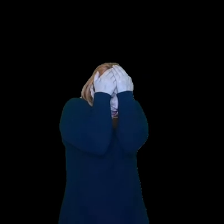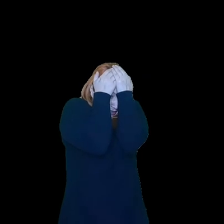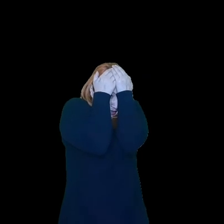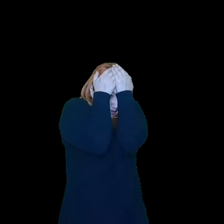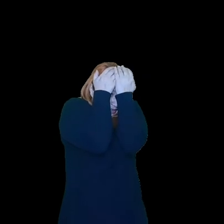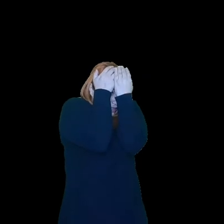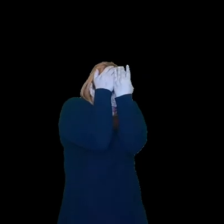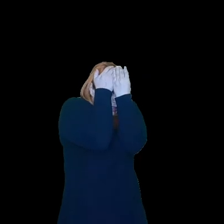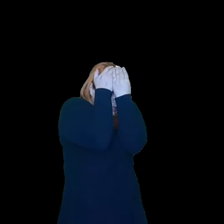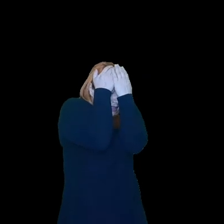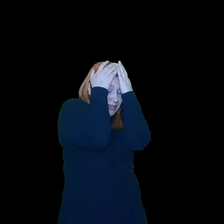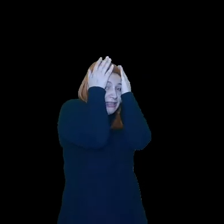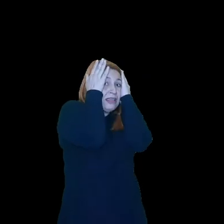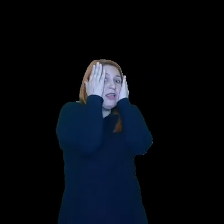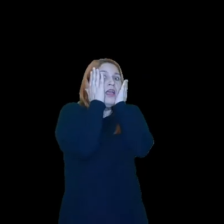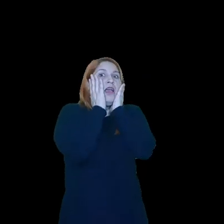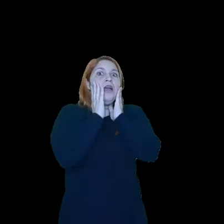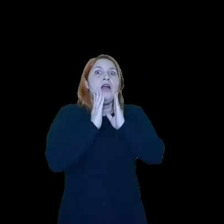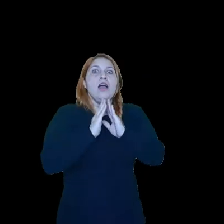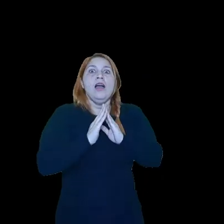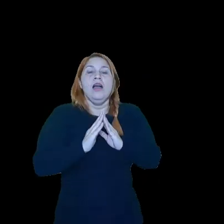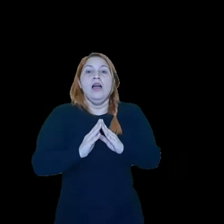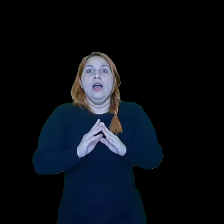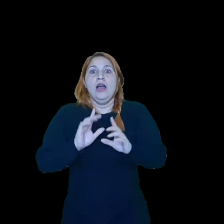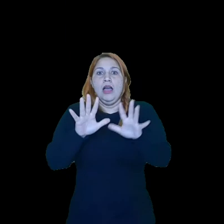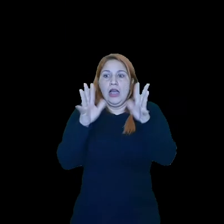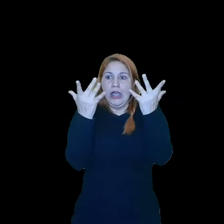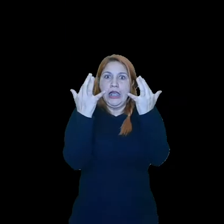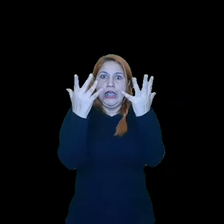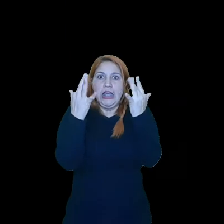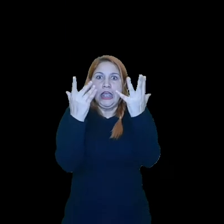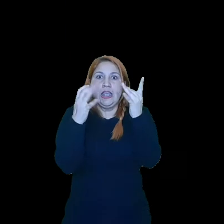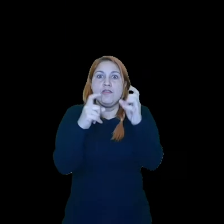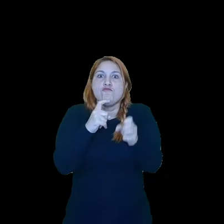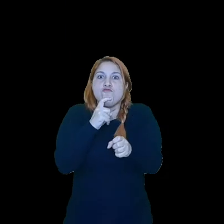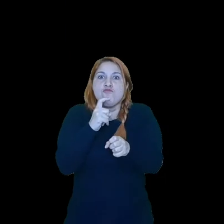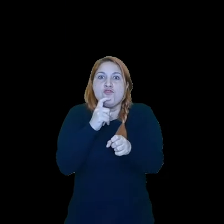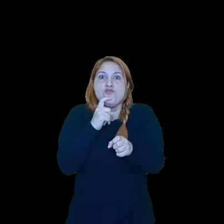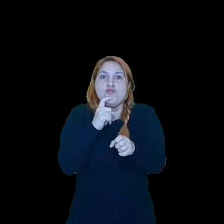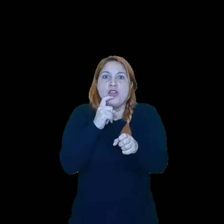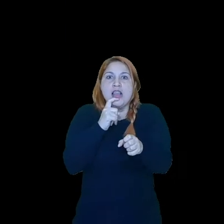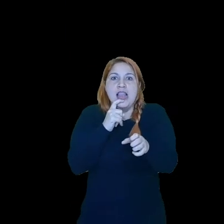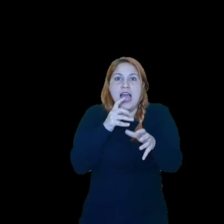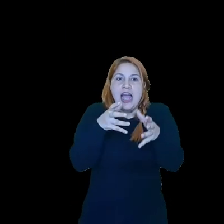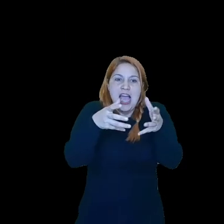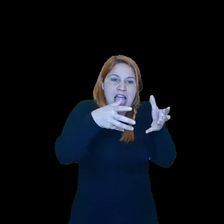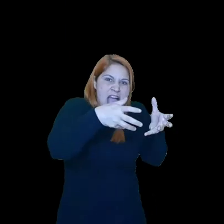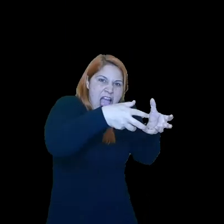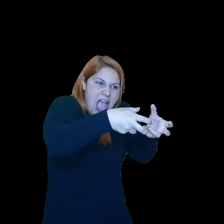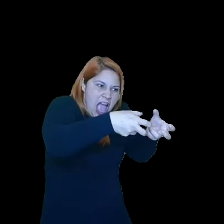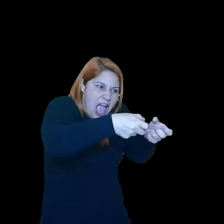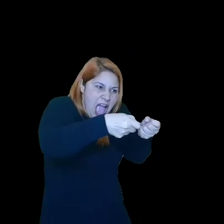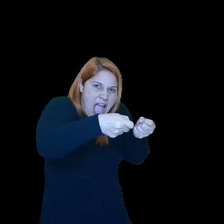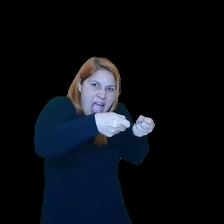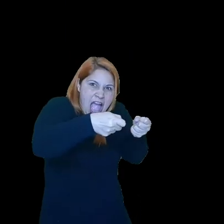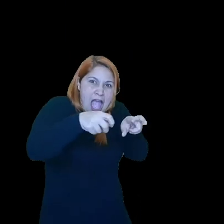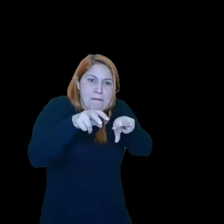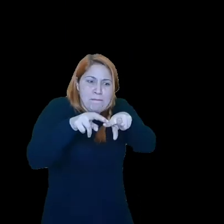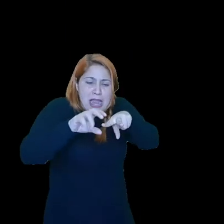umas mãos frias e ossudas puseram-na pelas pernas e arrastaram-na